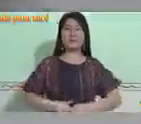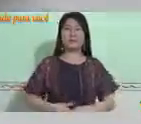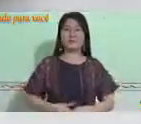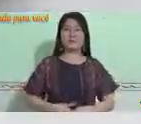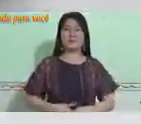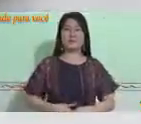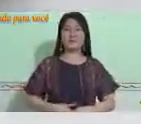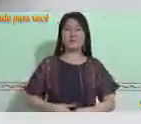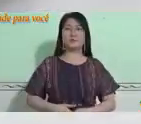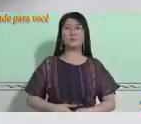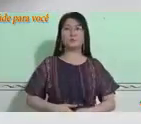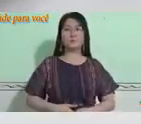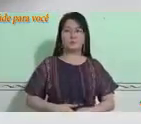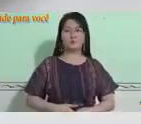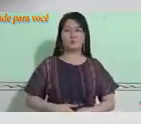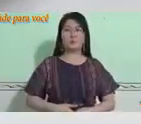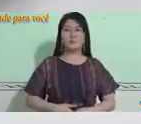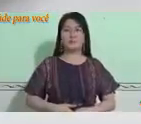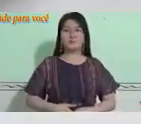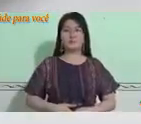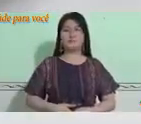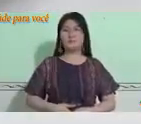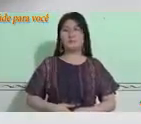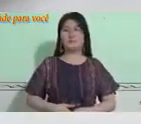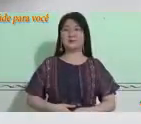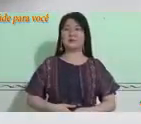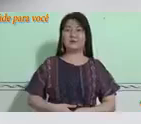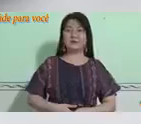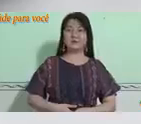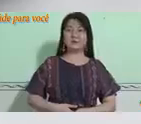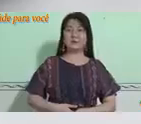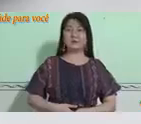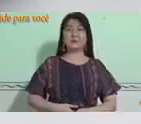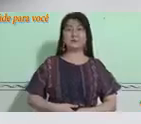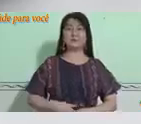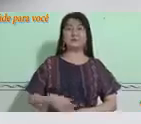mebendazol, por exemplo.